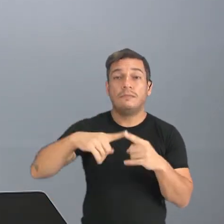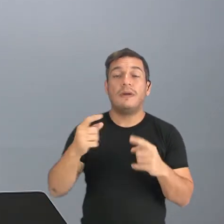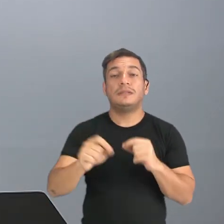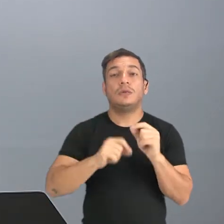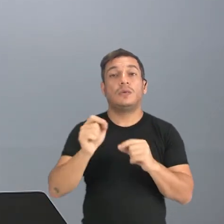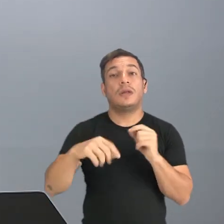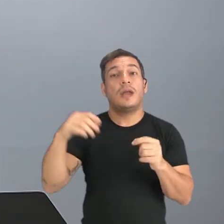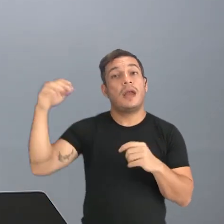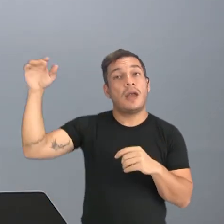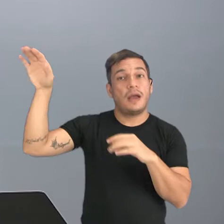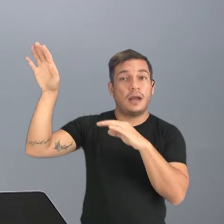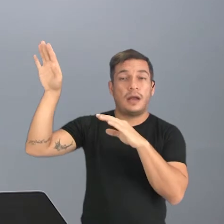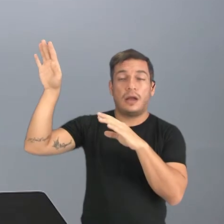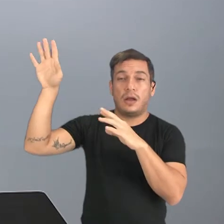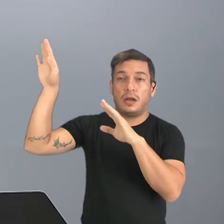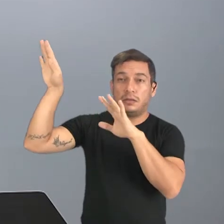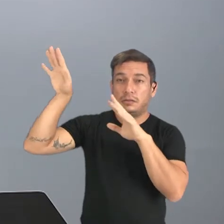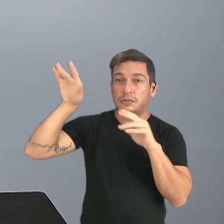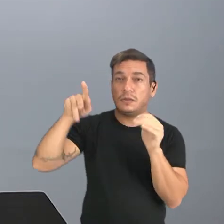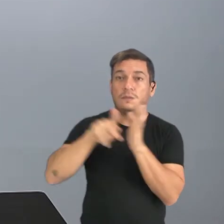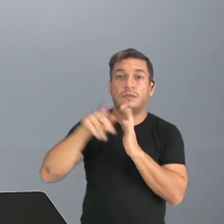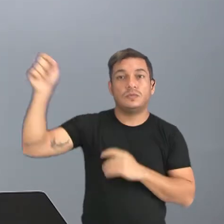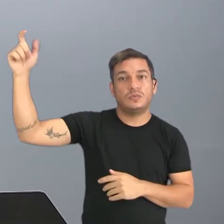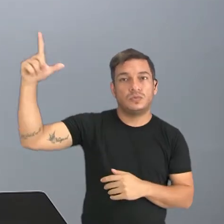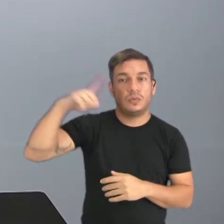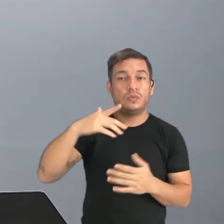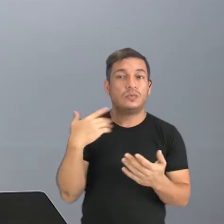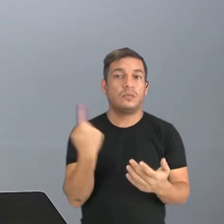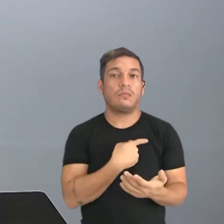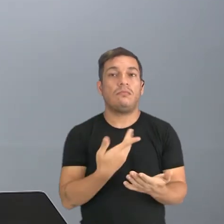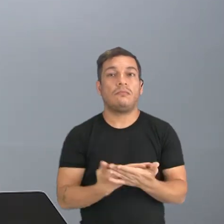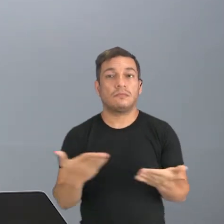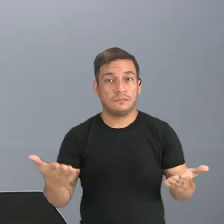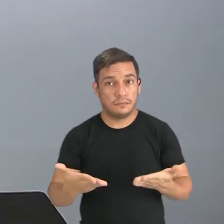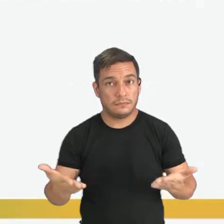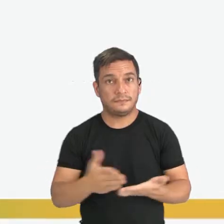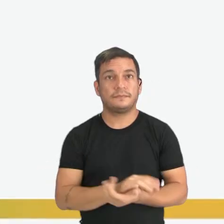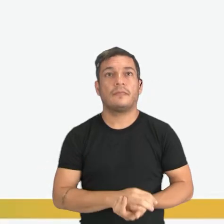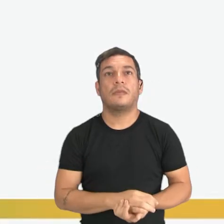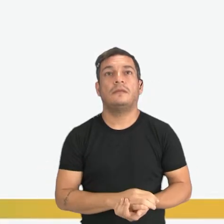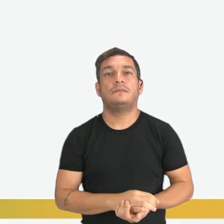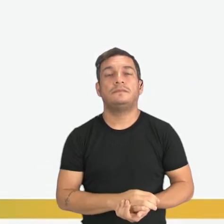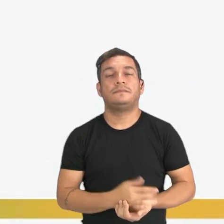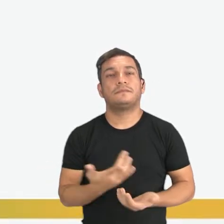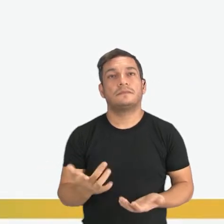reflexão solar. É o que nós estamos estudando agora, certo?